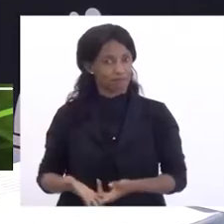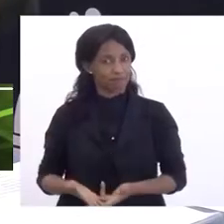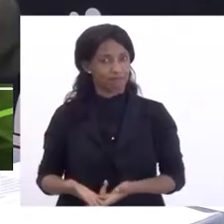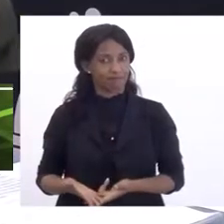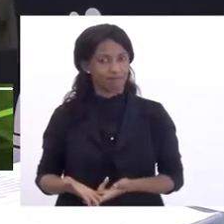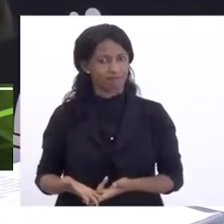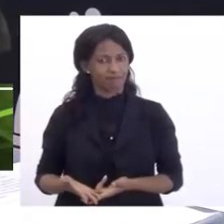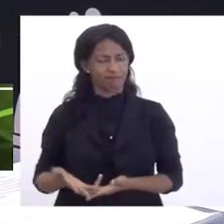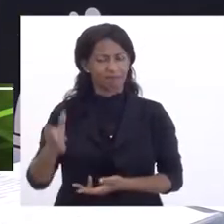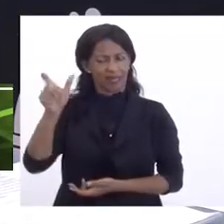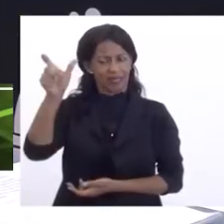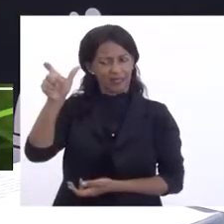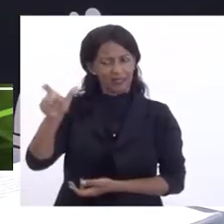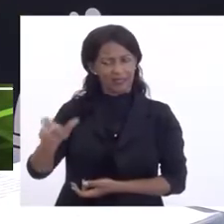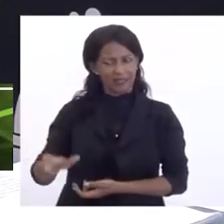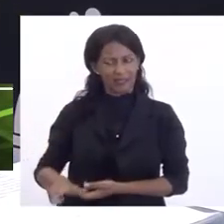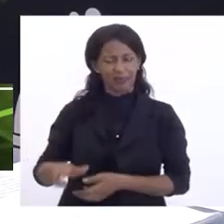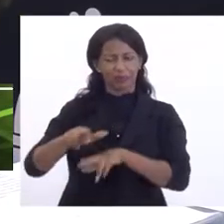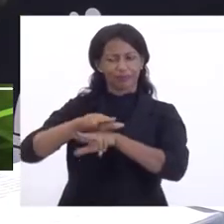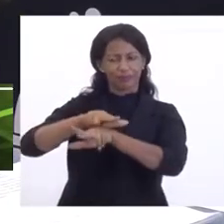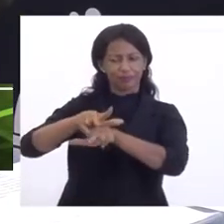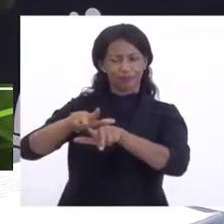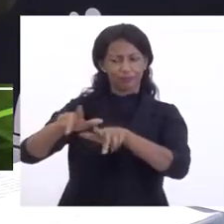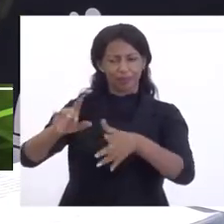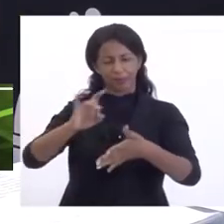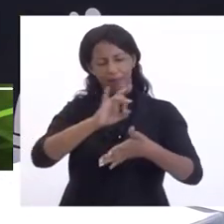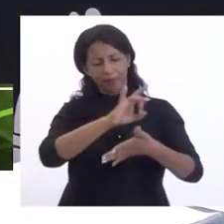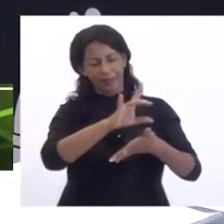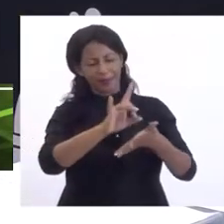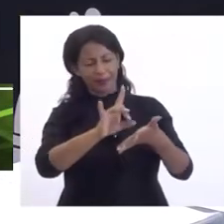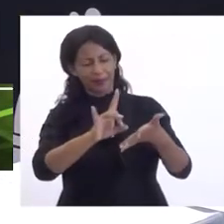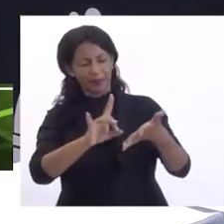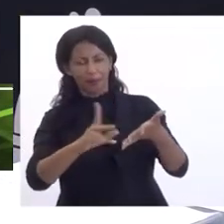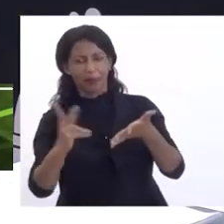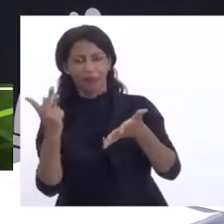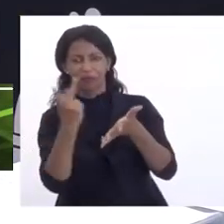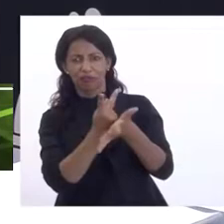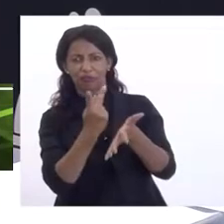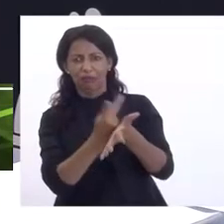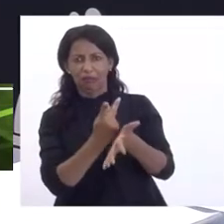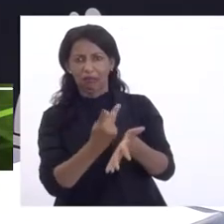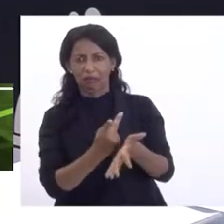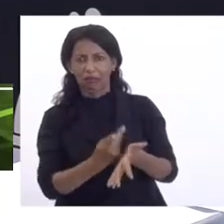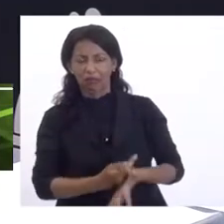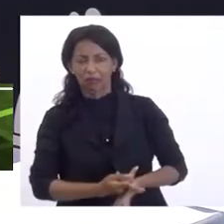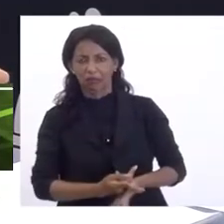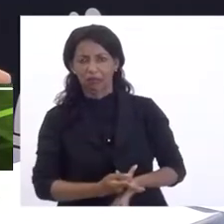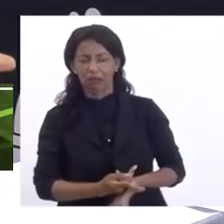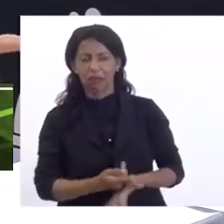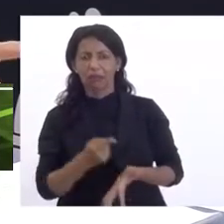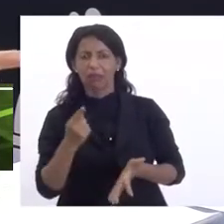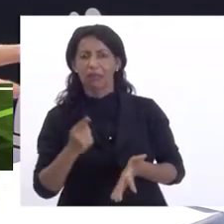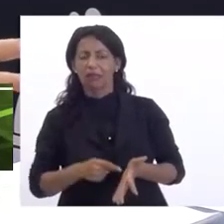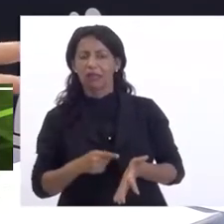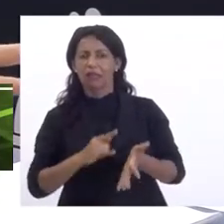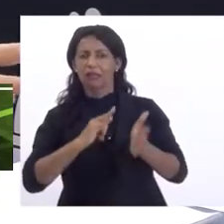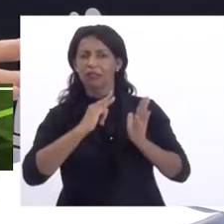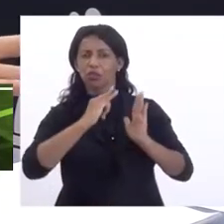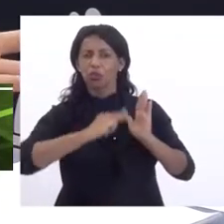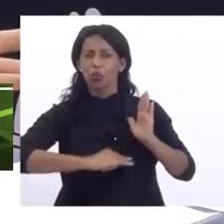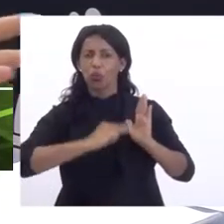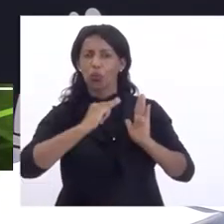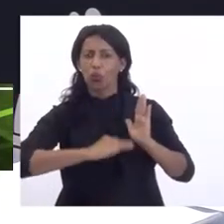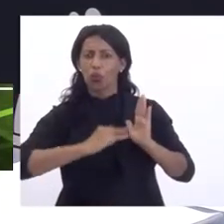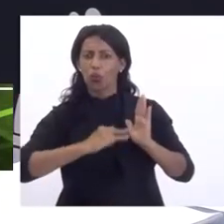está caracterizado por diversos tópicos de improbidade, né, que essas contas